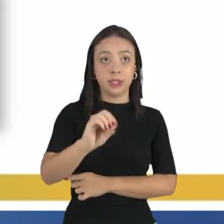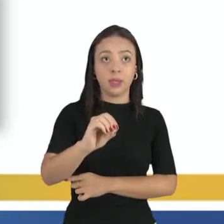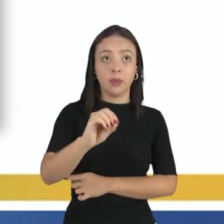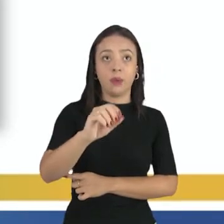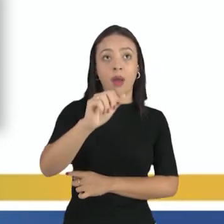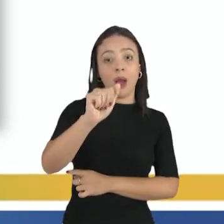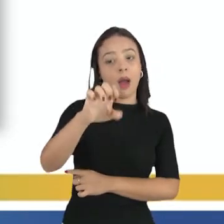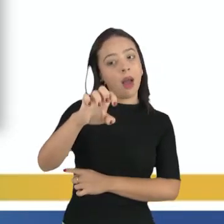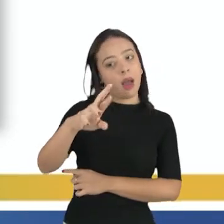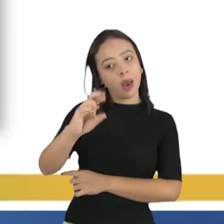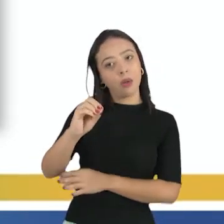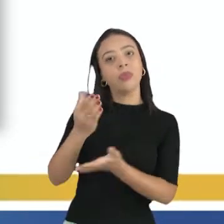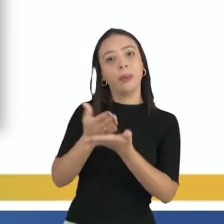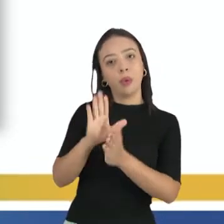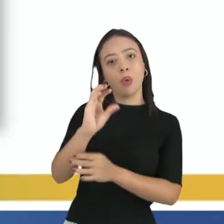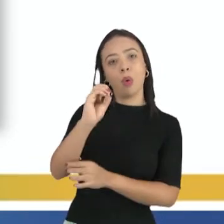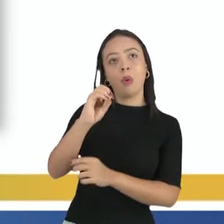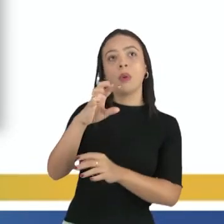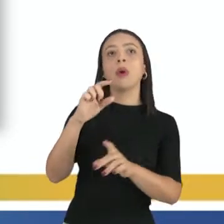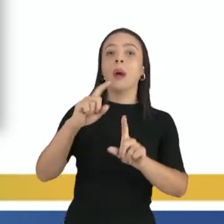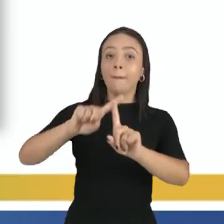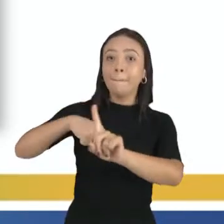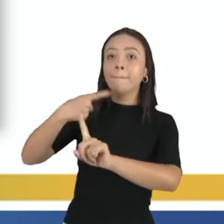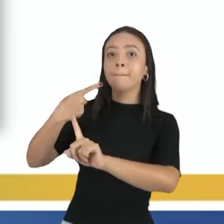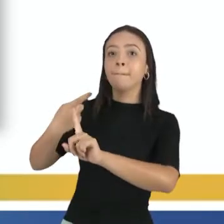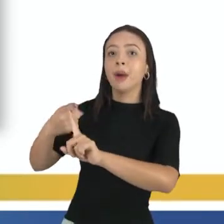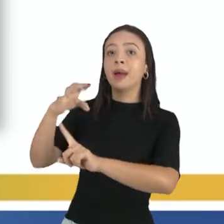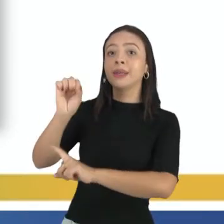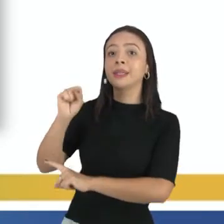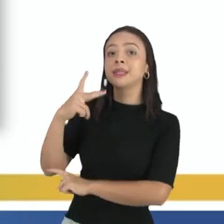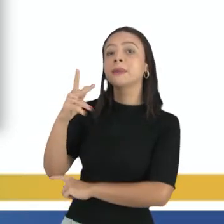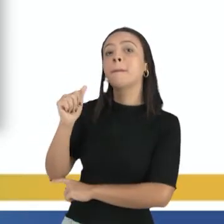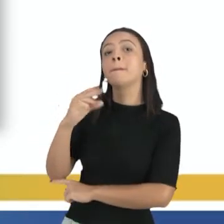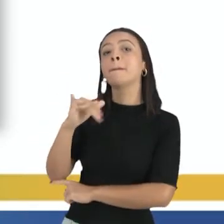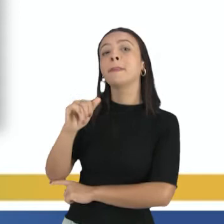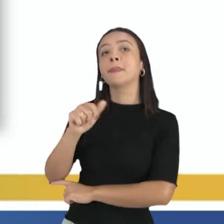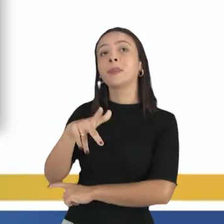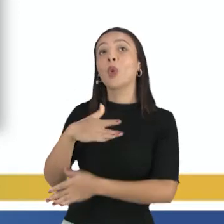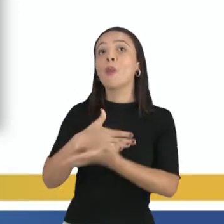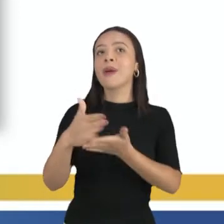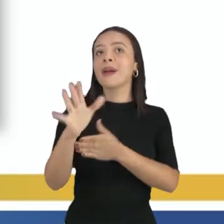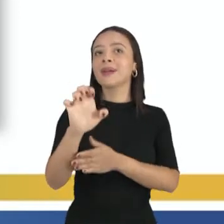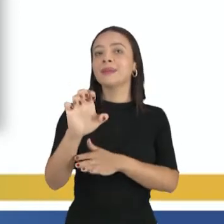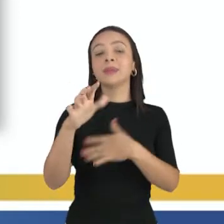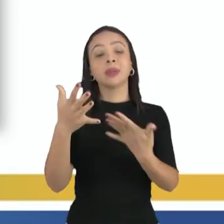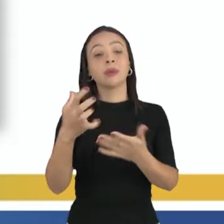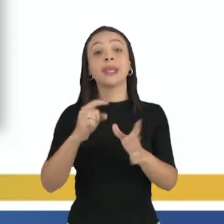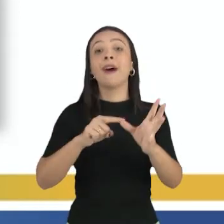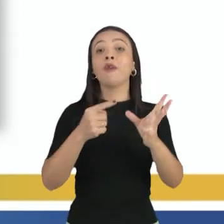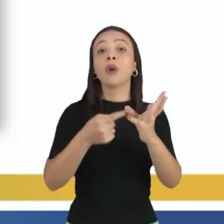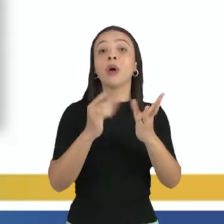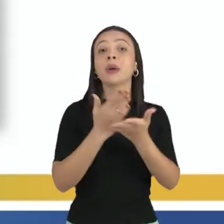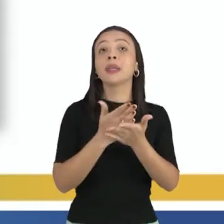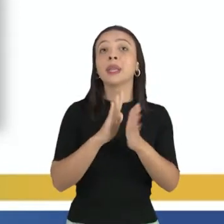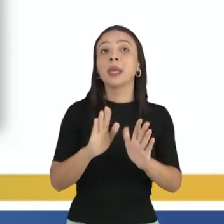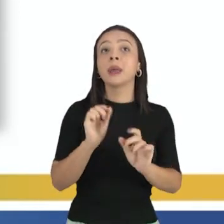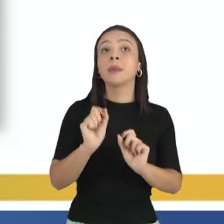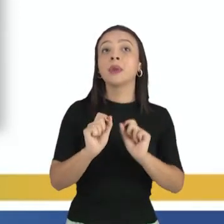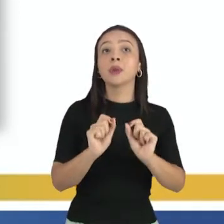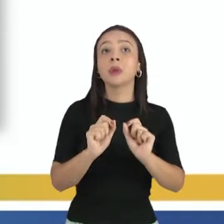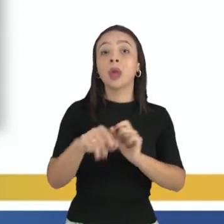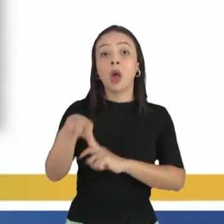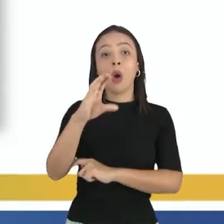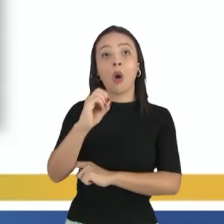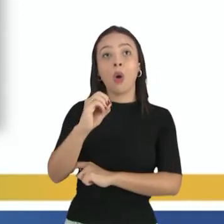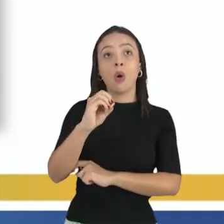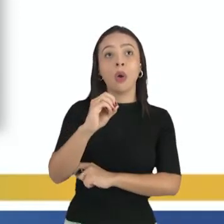com O, mais espacial, que começa com E. Como a vogal que termina com o prefixo O